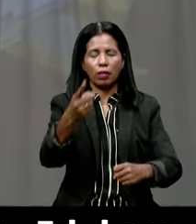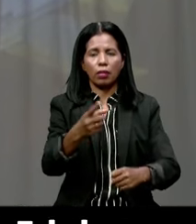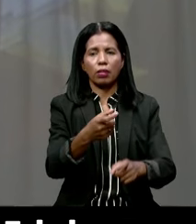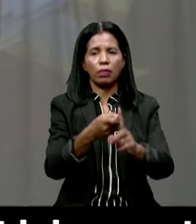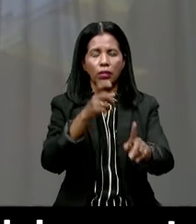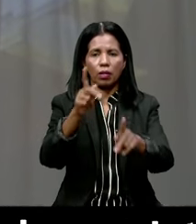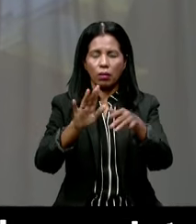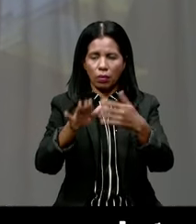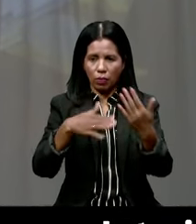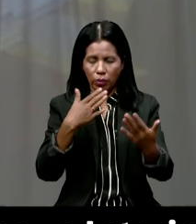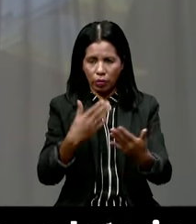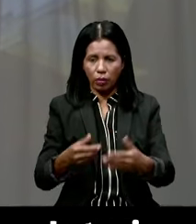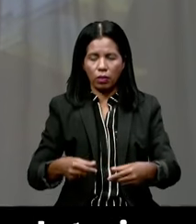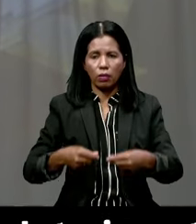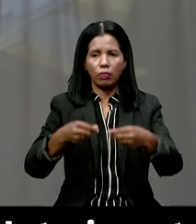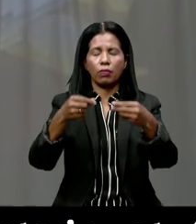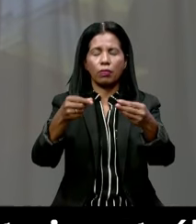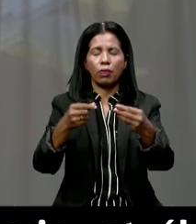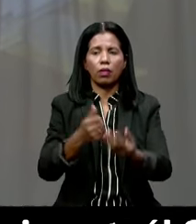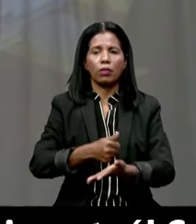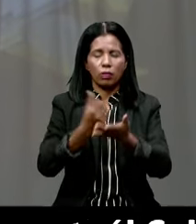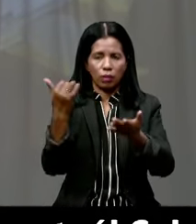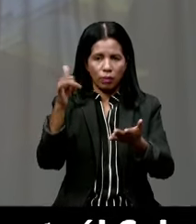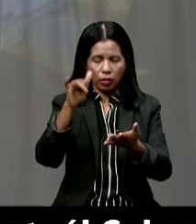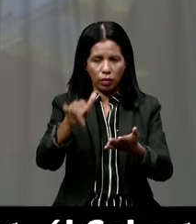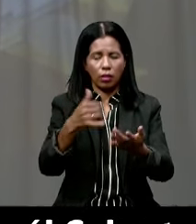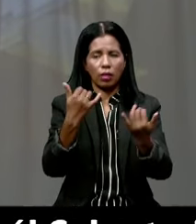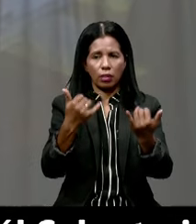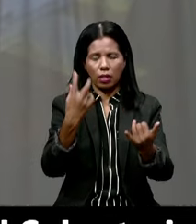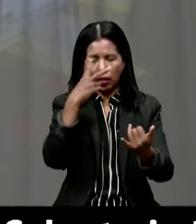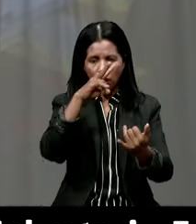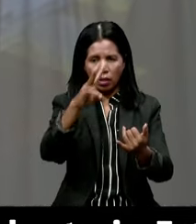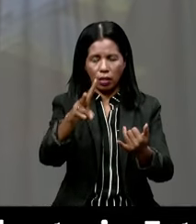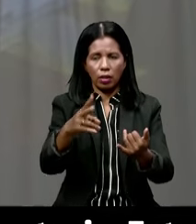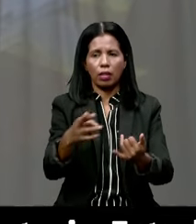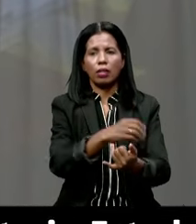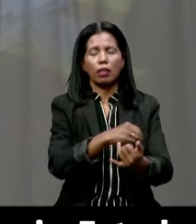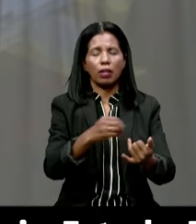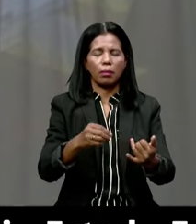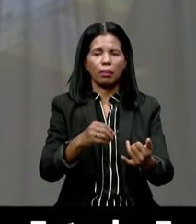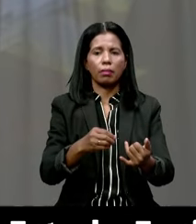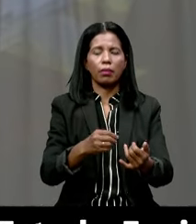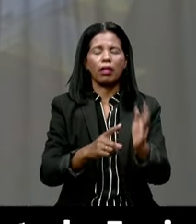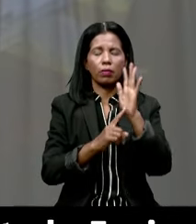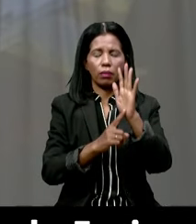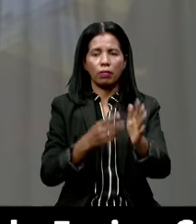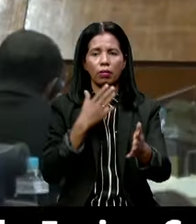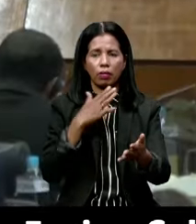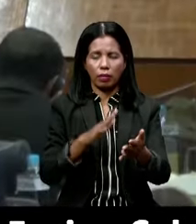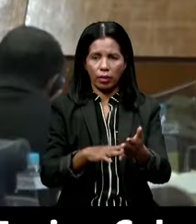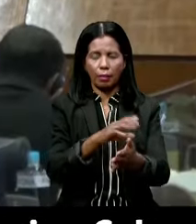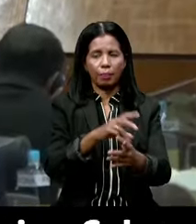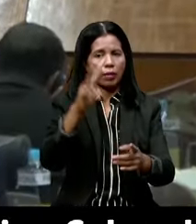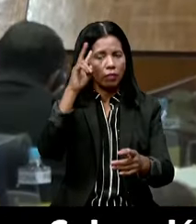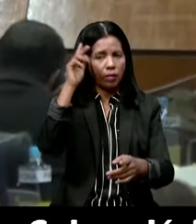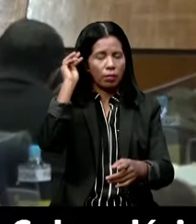si povo, ne bem fo soberania basira. Situação e dané caracteriza regime ditadura. A tamba questão, né,